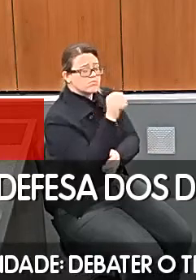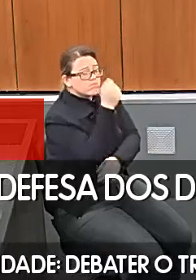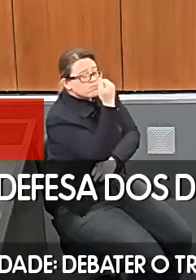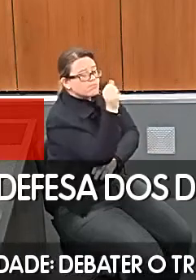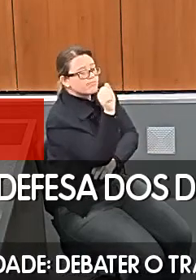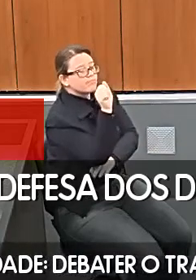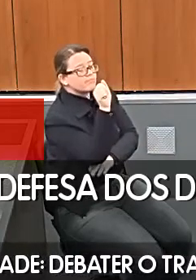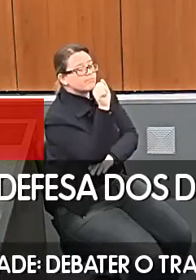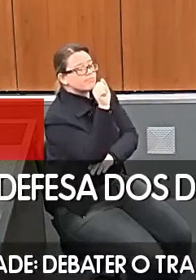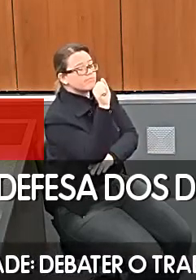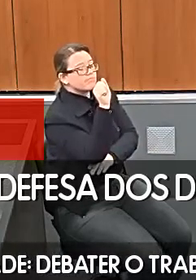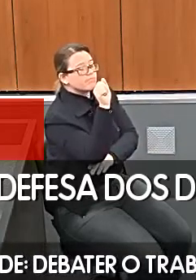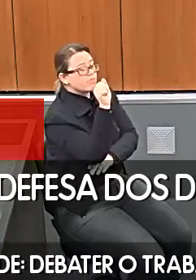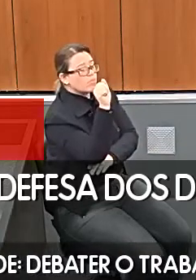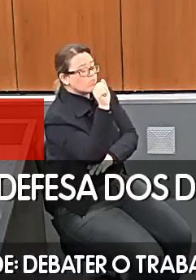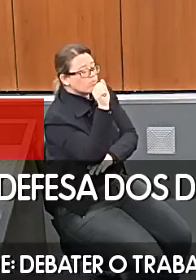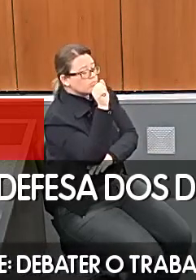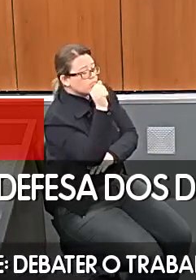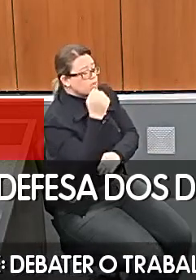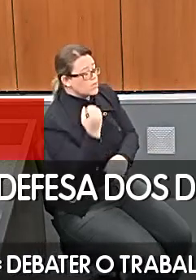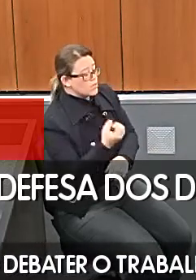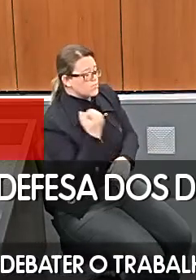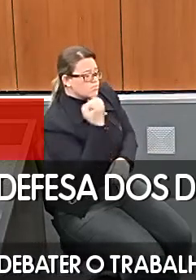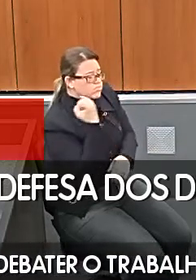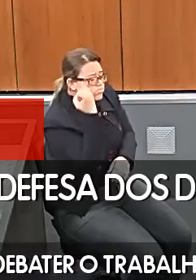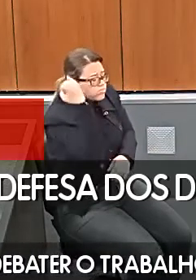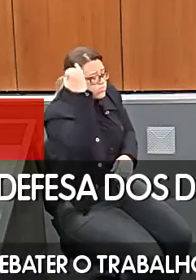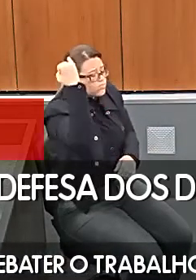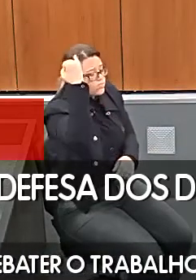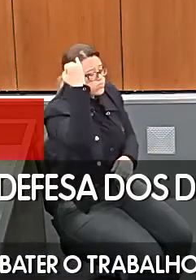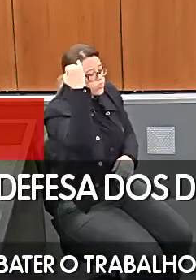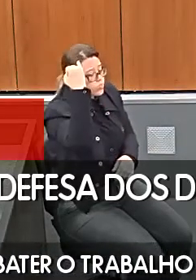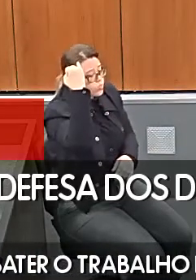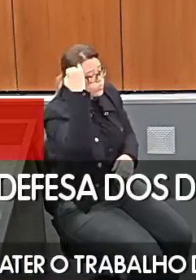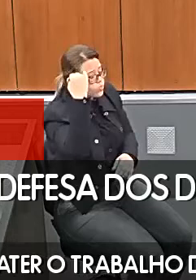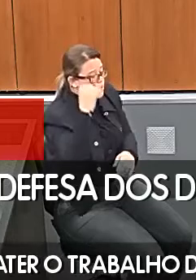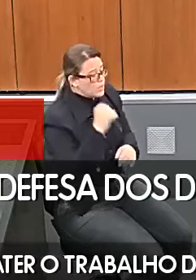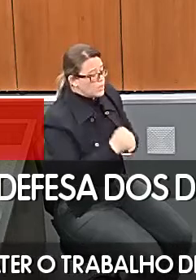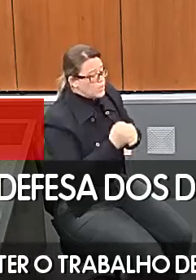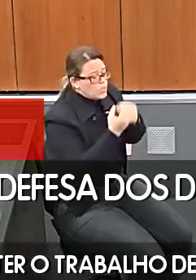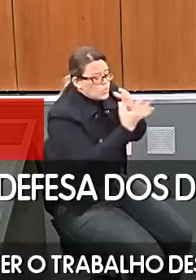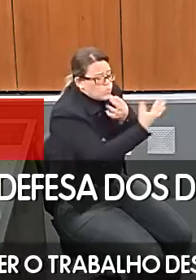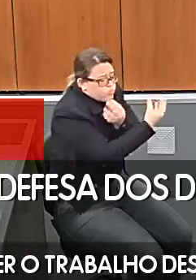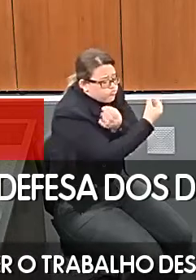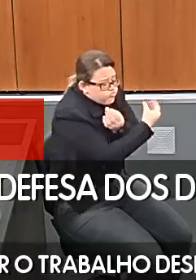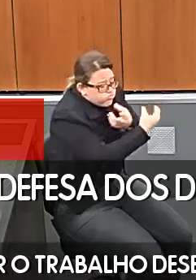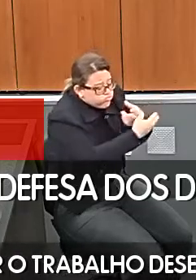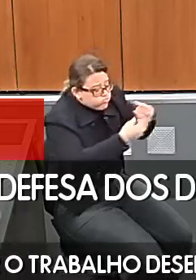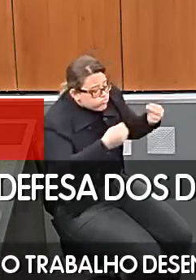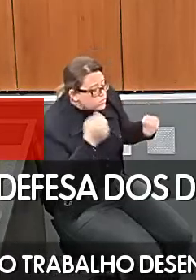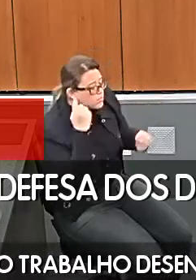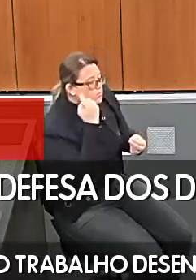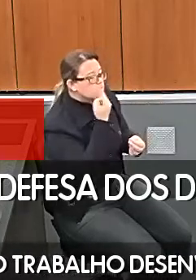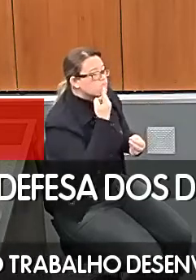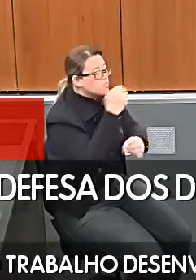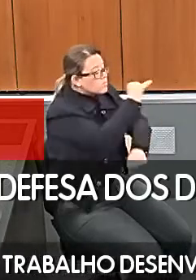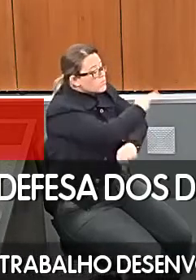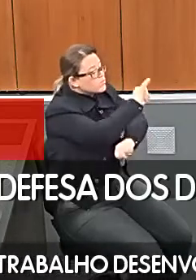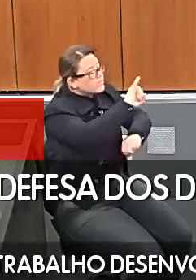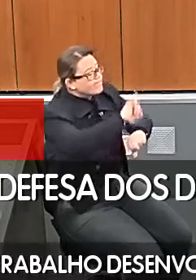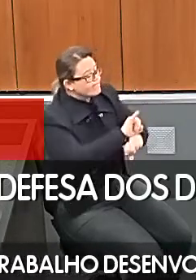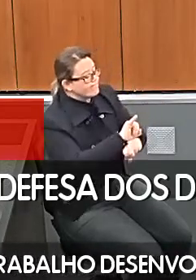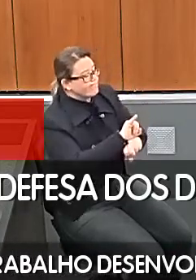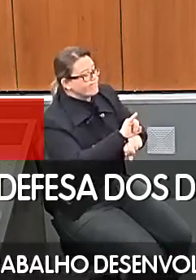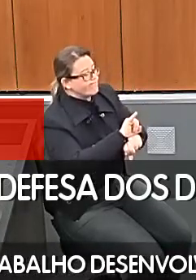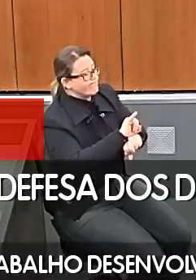maior. Itabira, o número de surdos é um número grande, né? Nós temos mais de 150 surdos. A